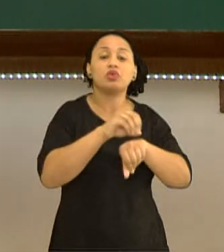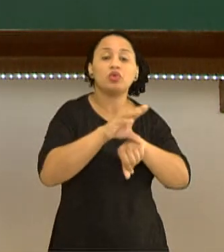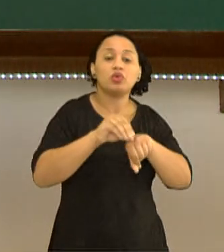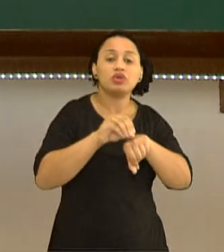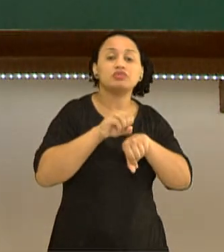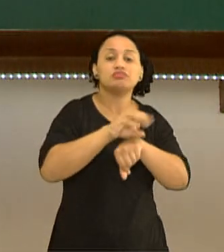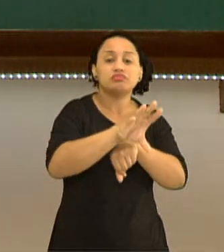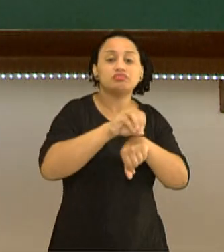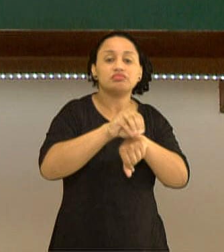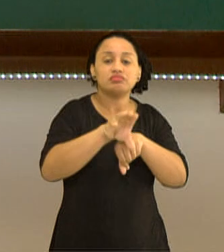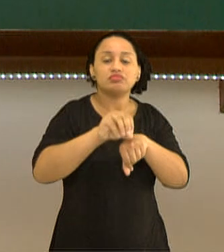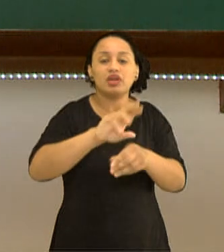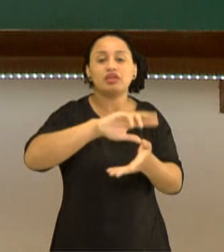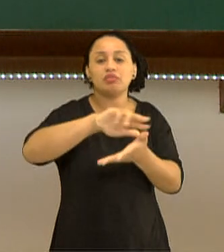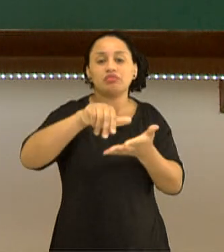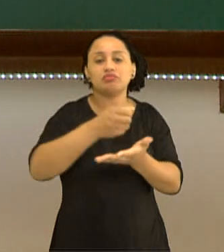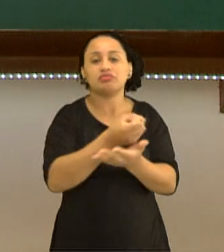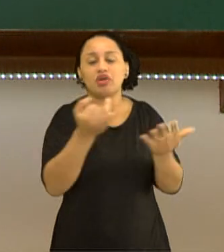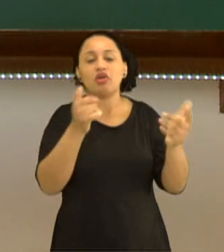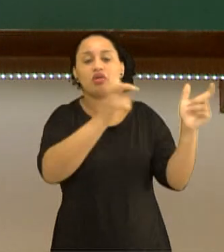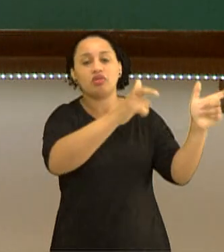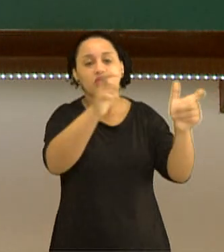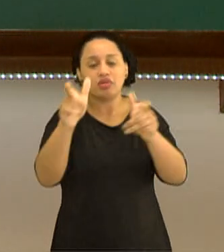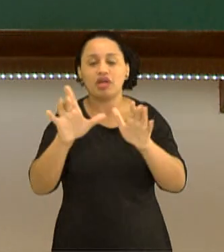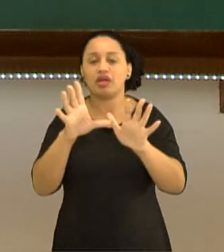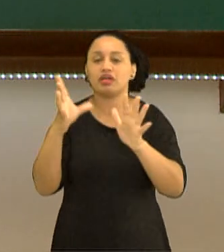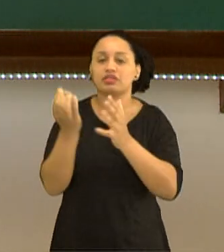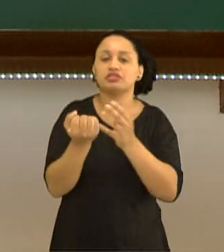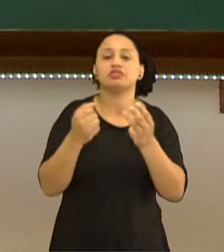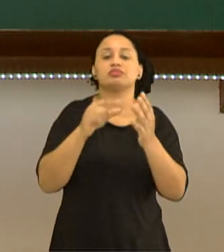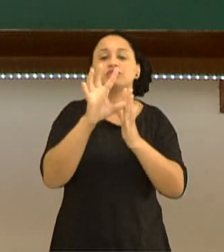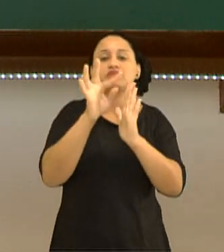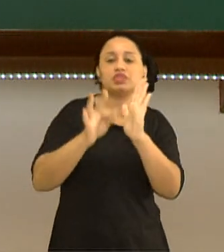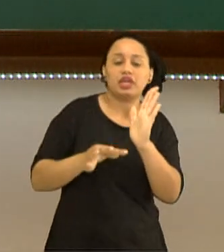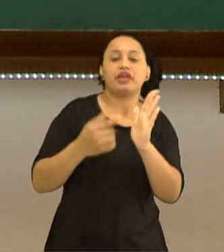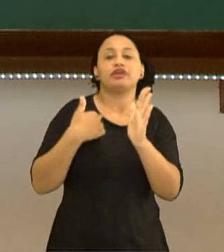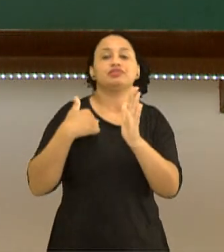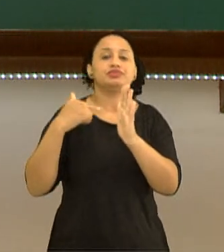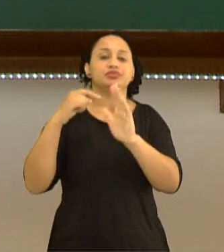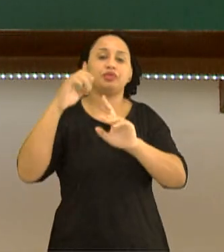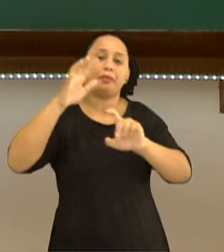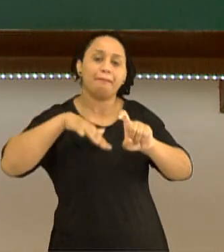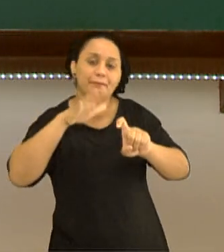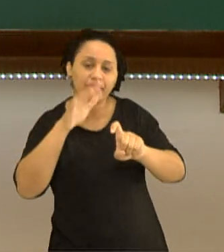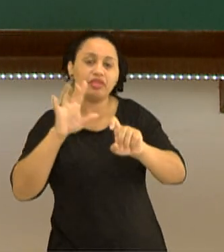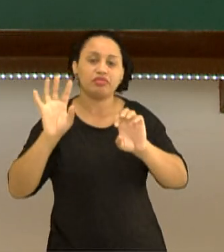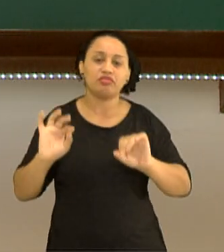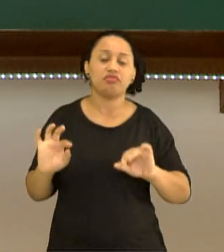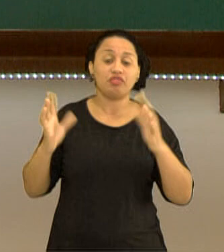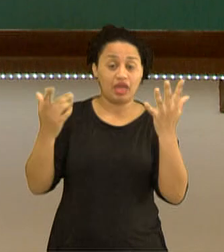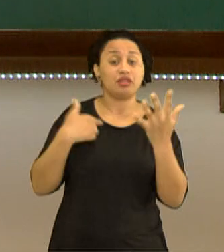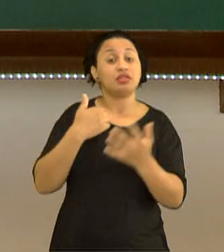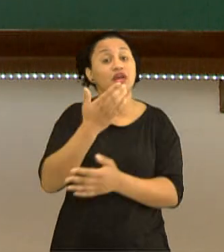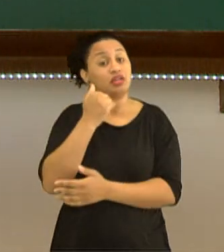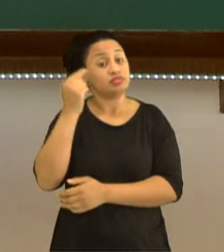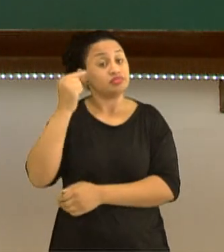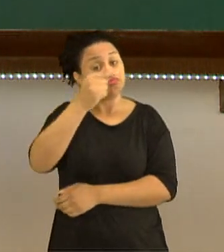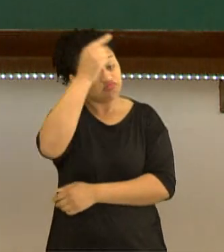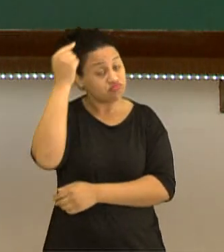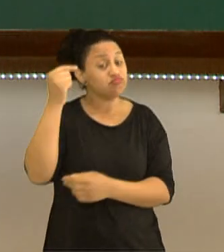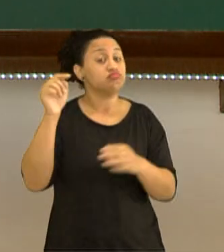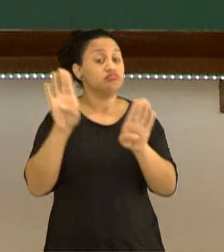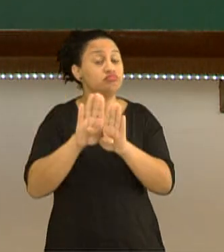sobre a diversidade, sobre os lugares, símbolos, textos, ritos, mitos, festas, alimentos sagrados, para que a